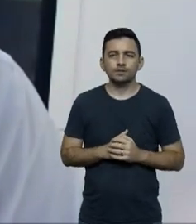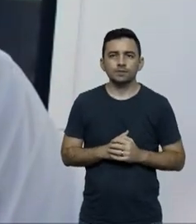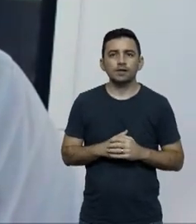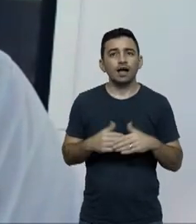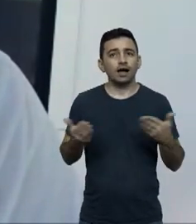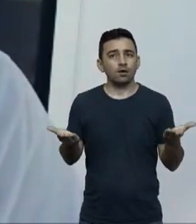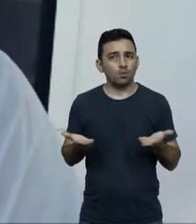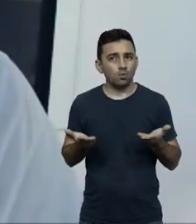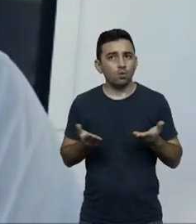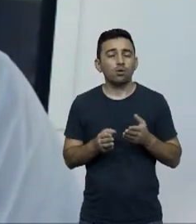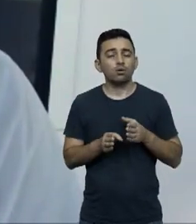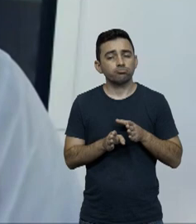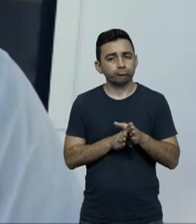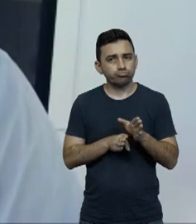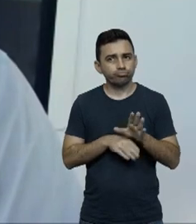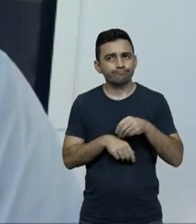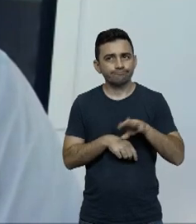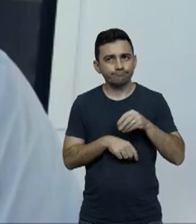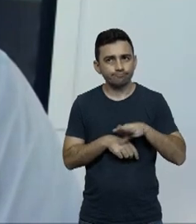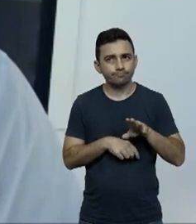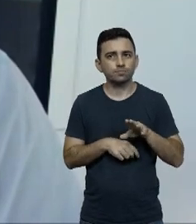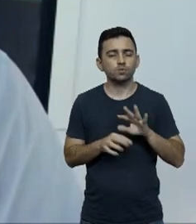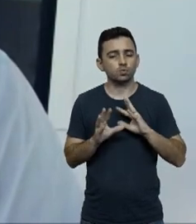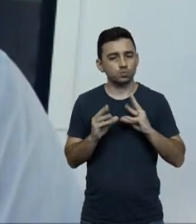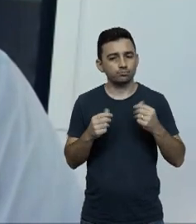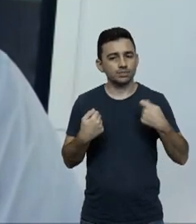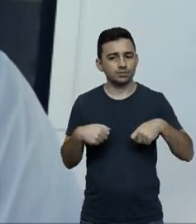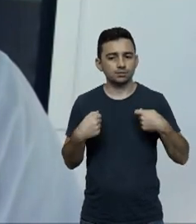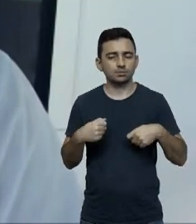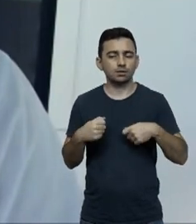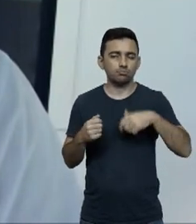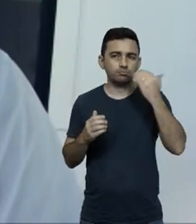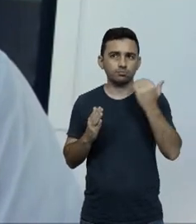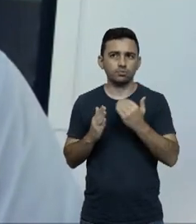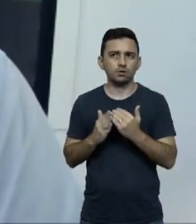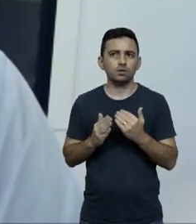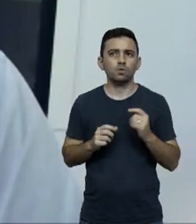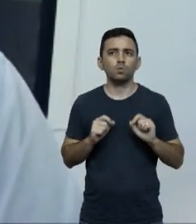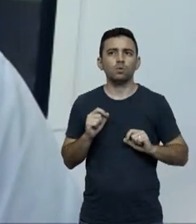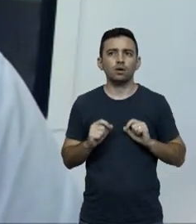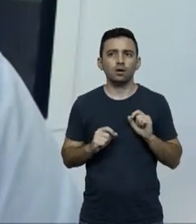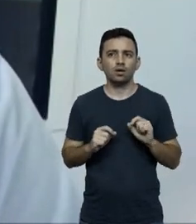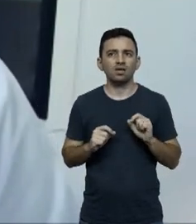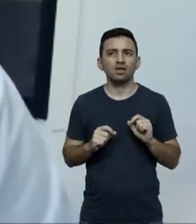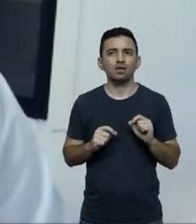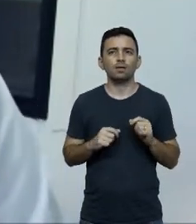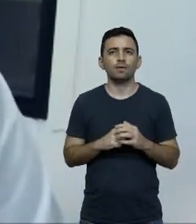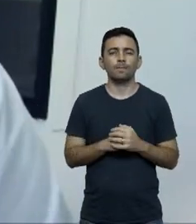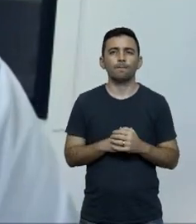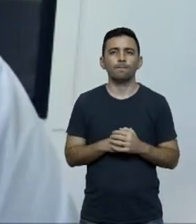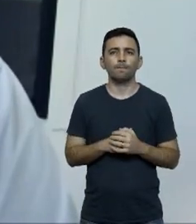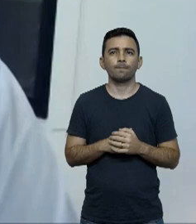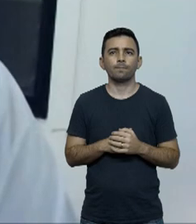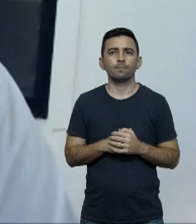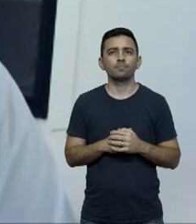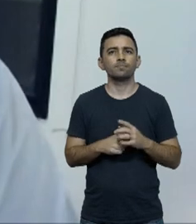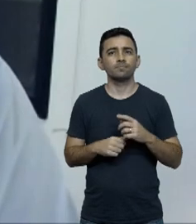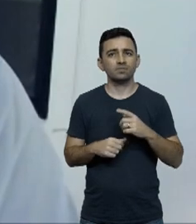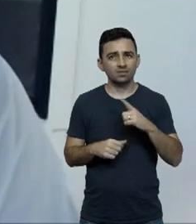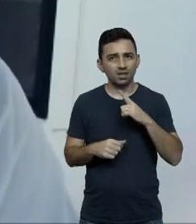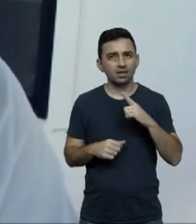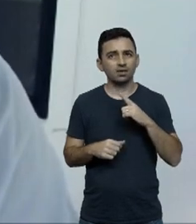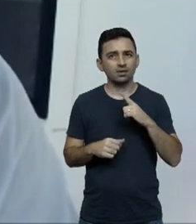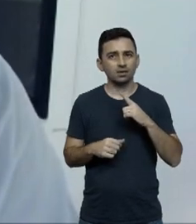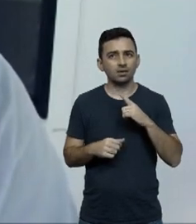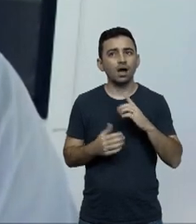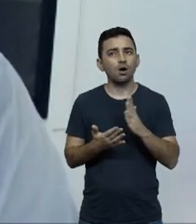está instruindo esse procedimento de fato a gente vislumbra indicativos de